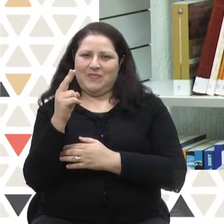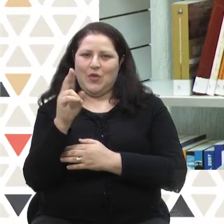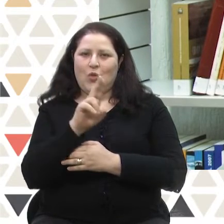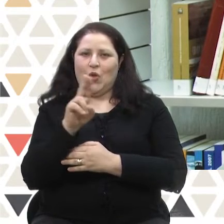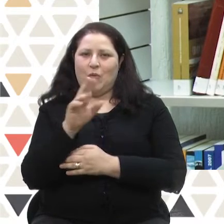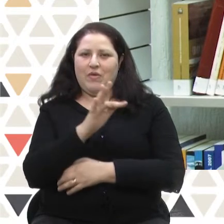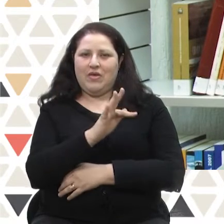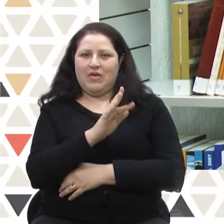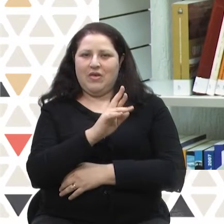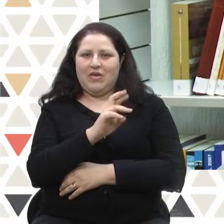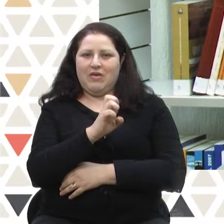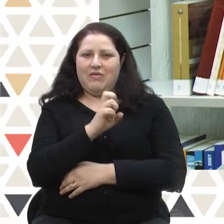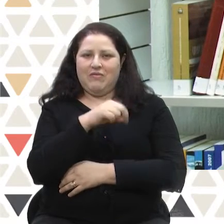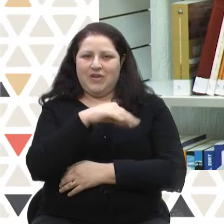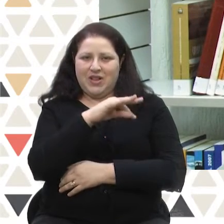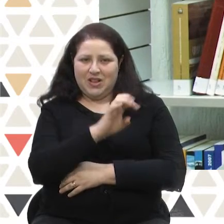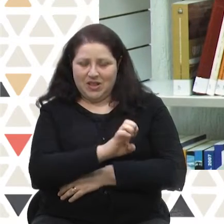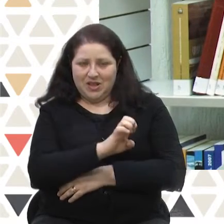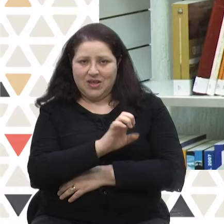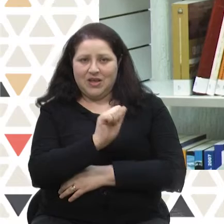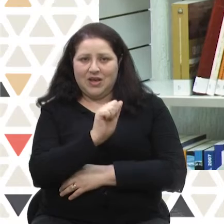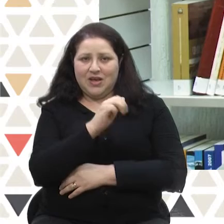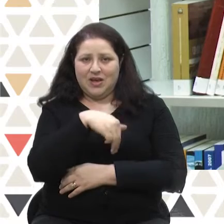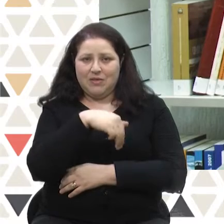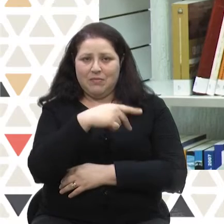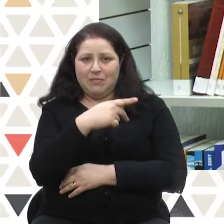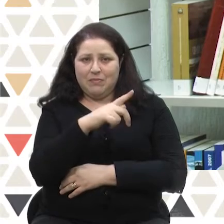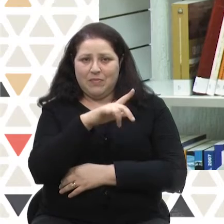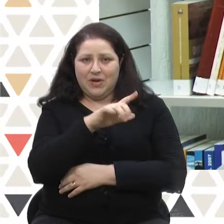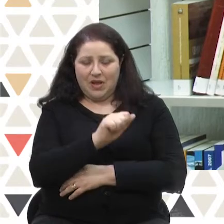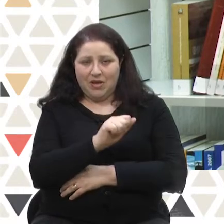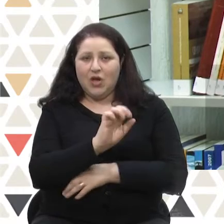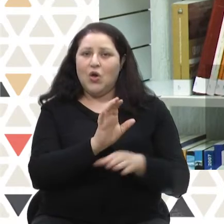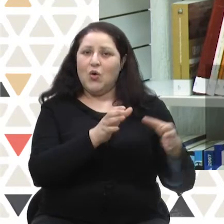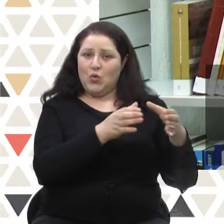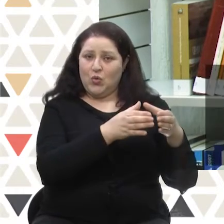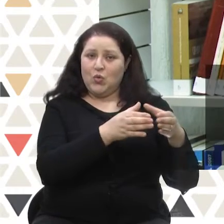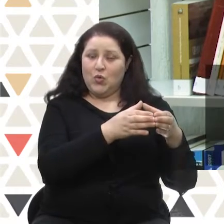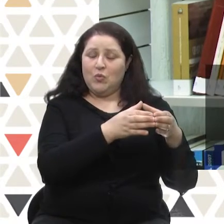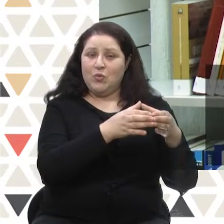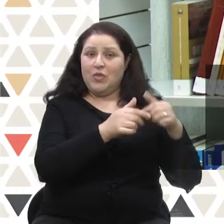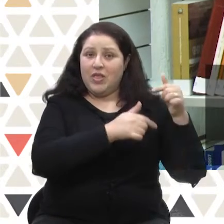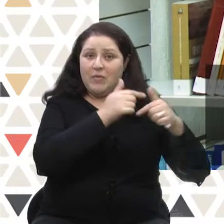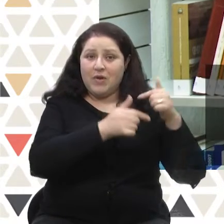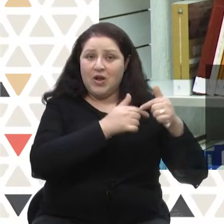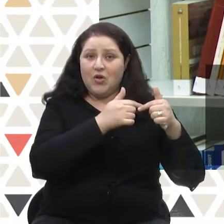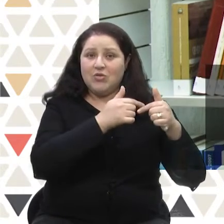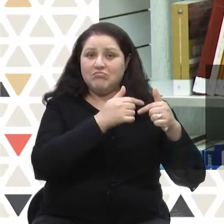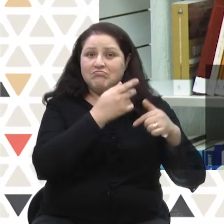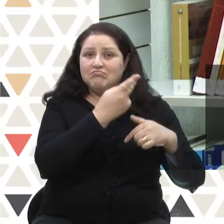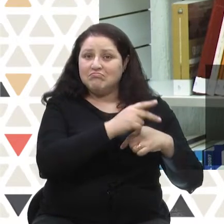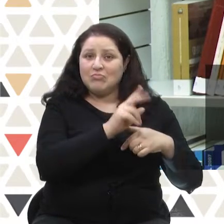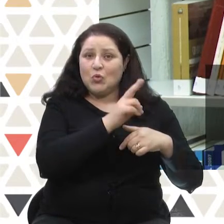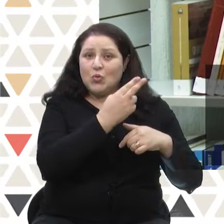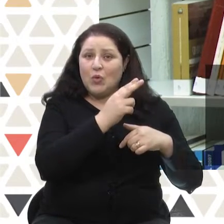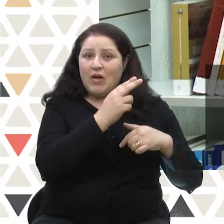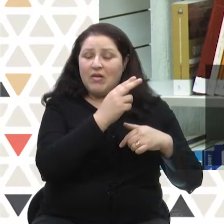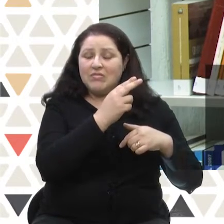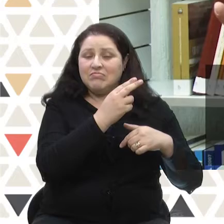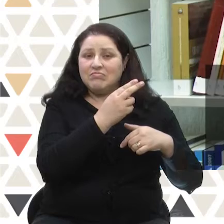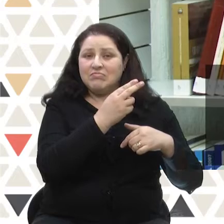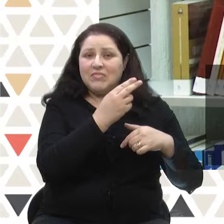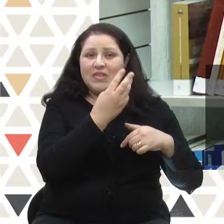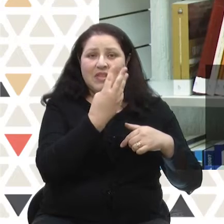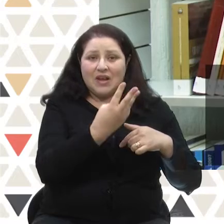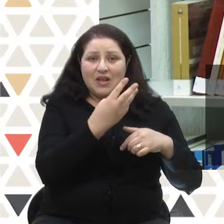nos aproxima é a experiência do Uruguai com a Frente Ampla, que ocupou o governo uruguaio por 3 gestões. Então, em